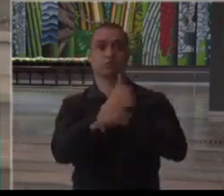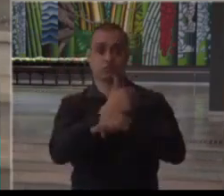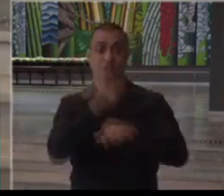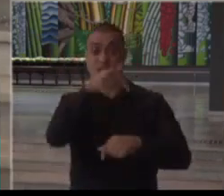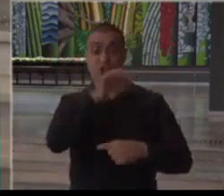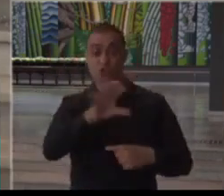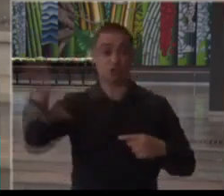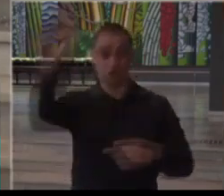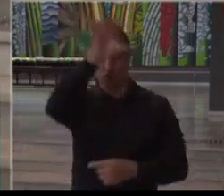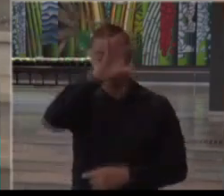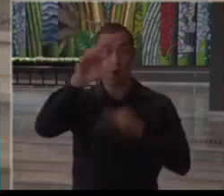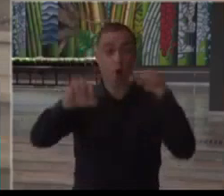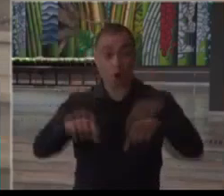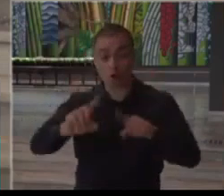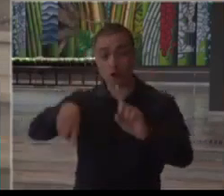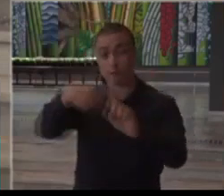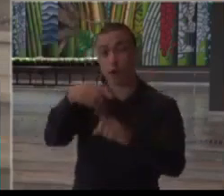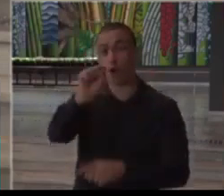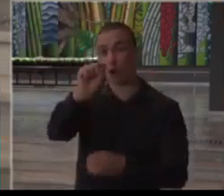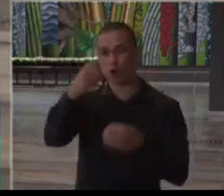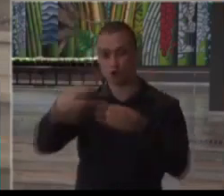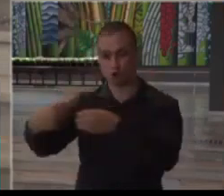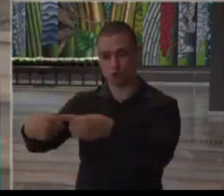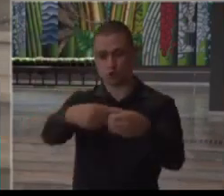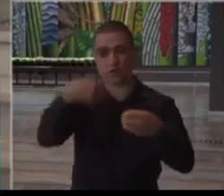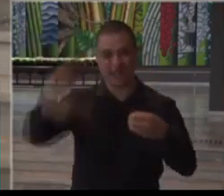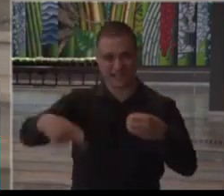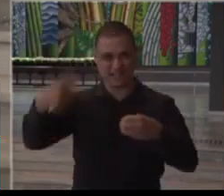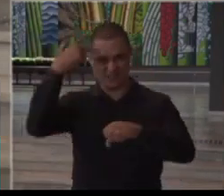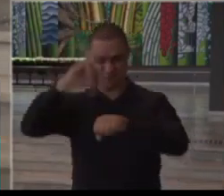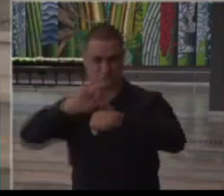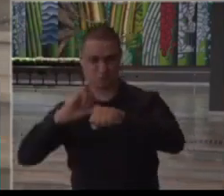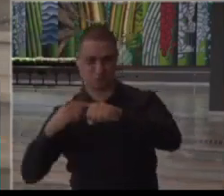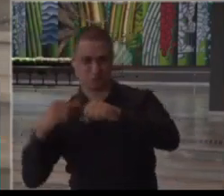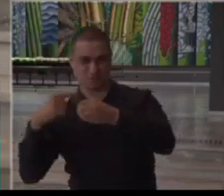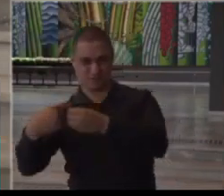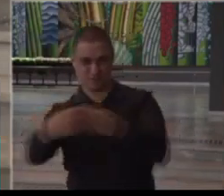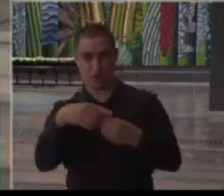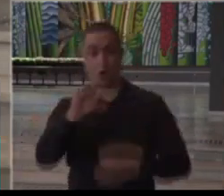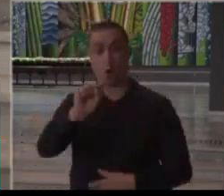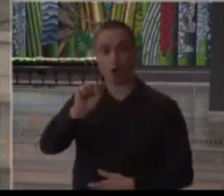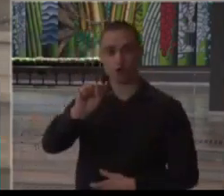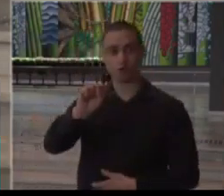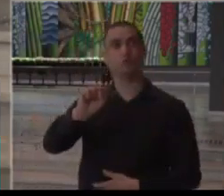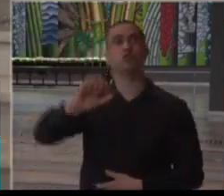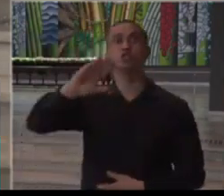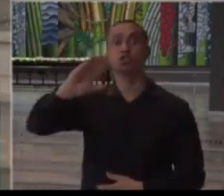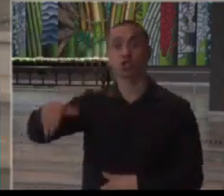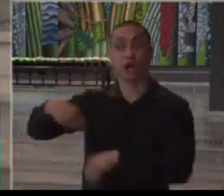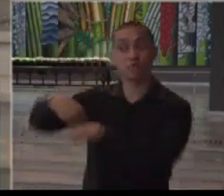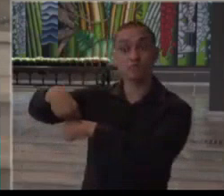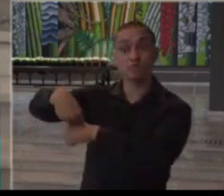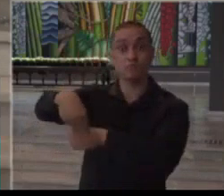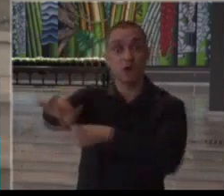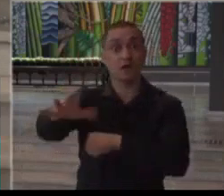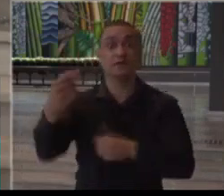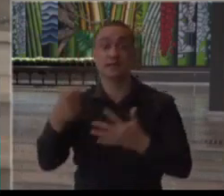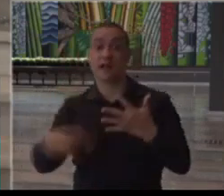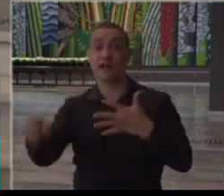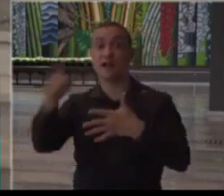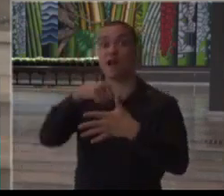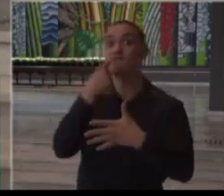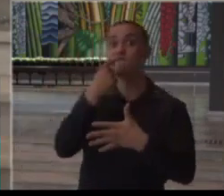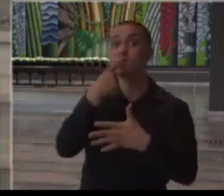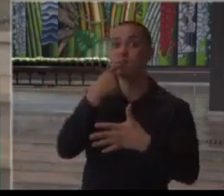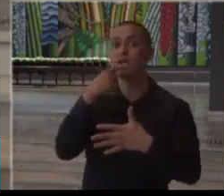laranja. Mas também adicionando a isso, 8 municípios da região metropolitana estão tendo a recomendação hoje para que eles possam vir para a